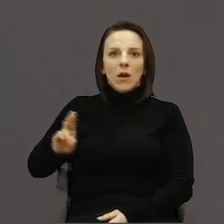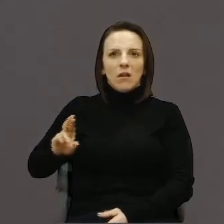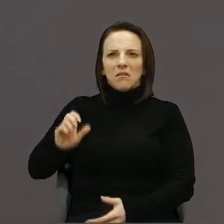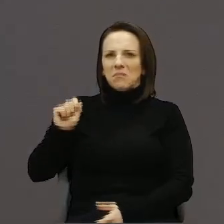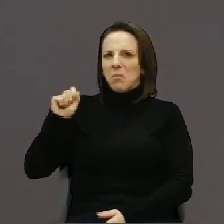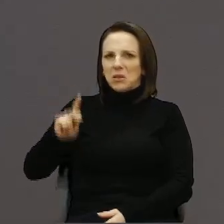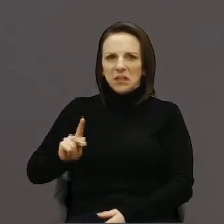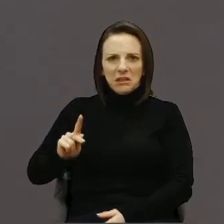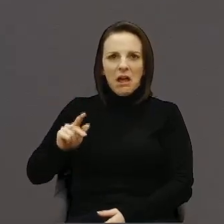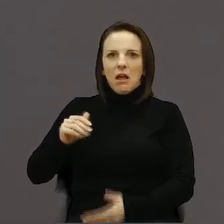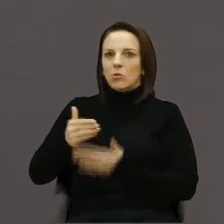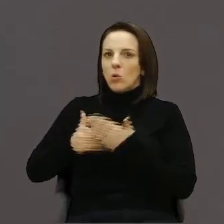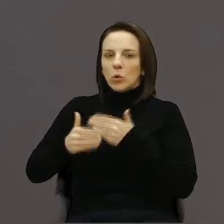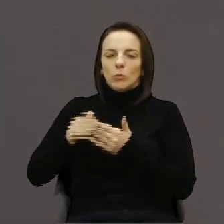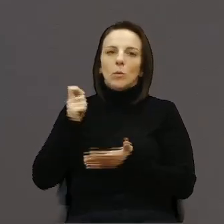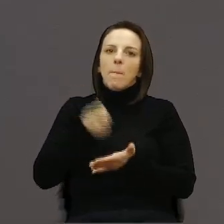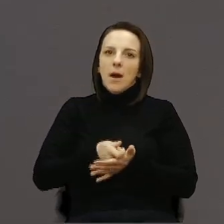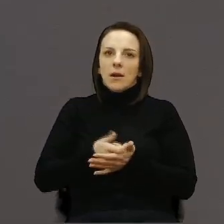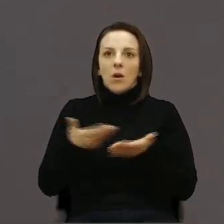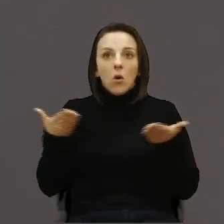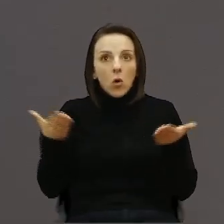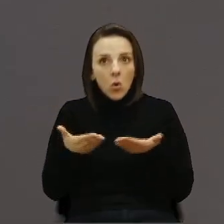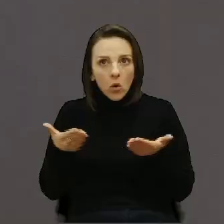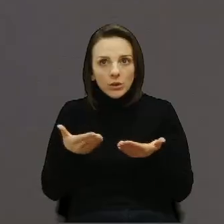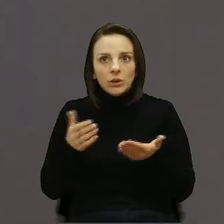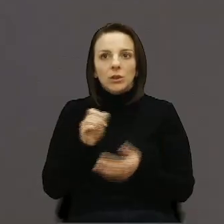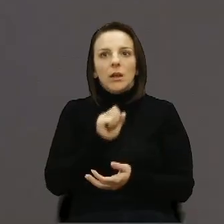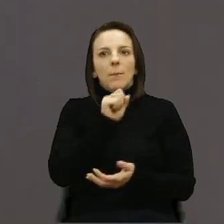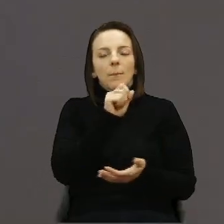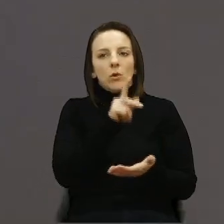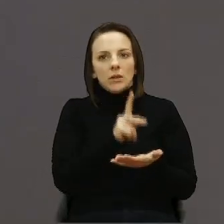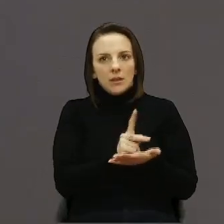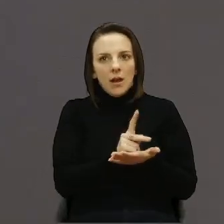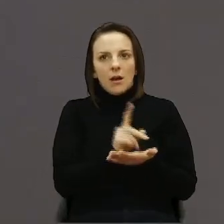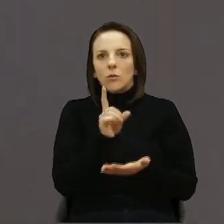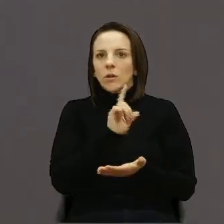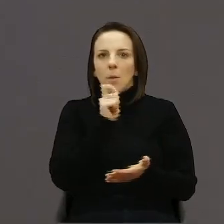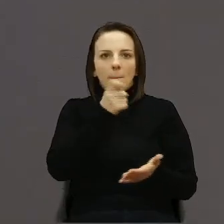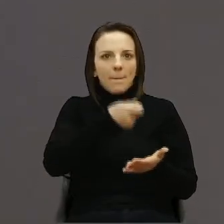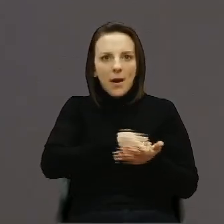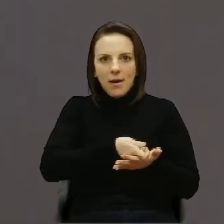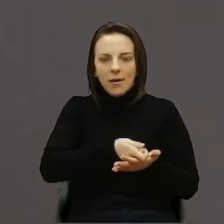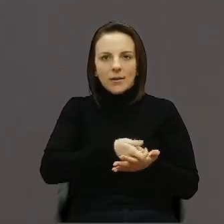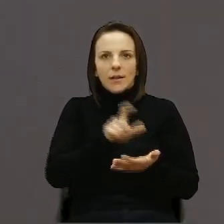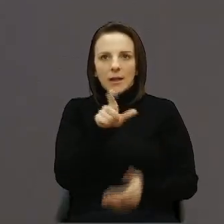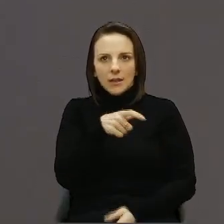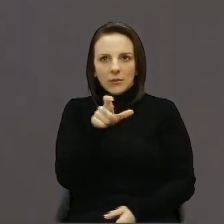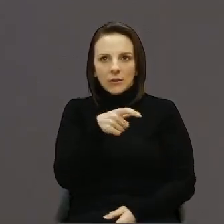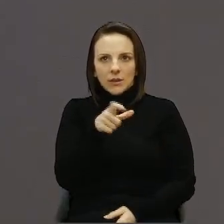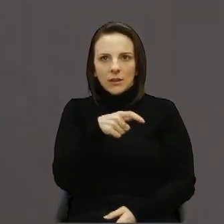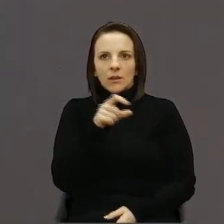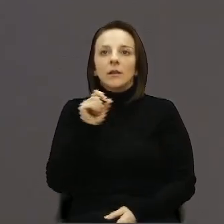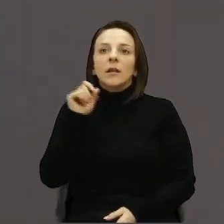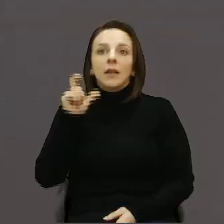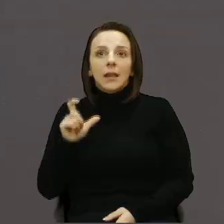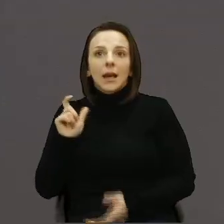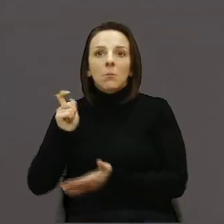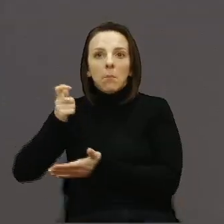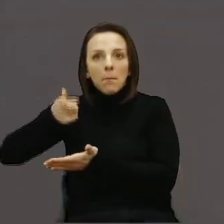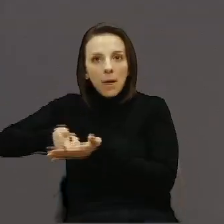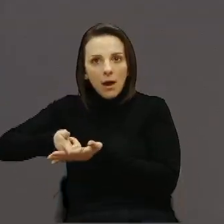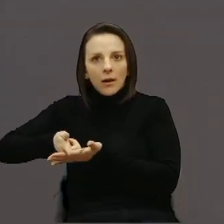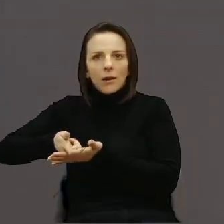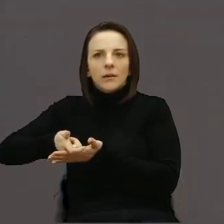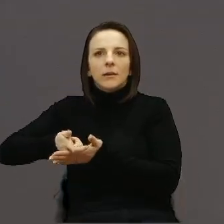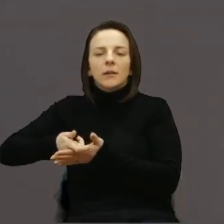Aposentados pagavam, todo mundo pagava. Hoje, aposentados não pagam, né, com o cartãozinho, e quem paga ali, tem o cartão